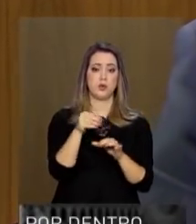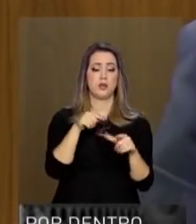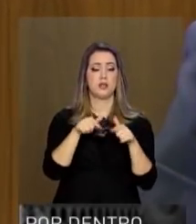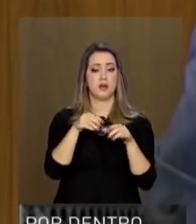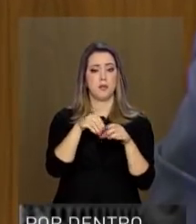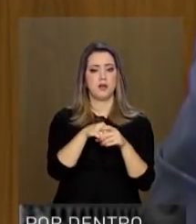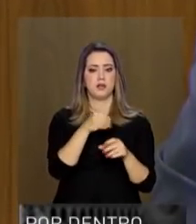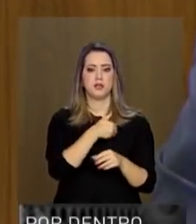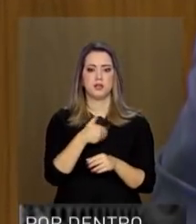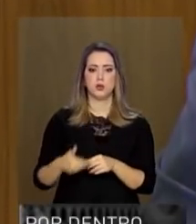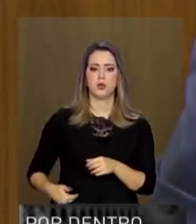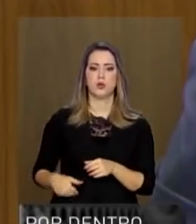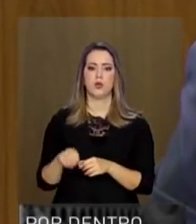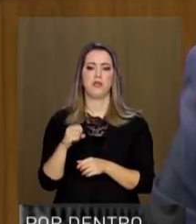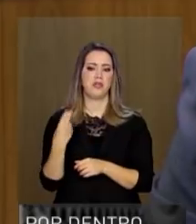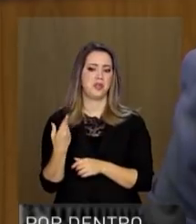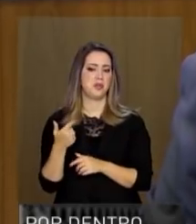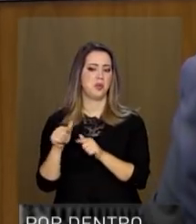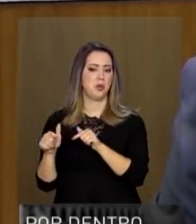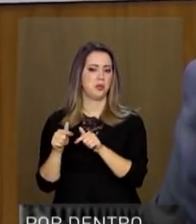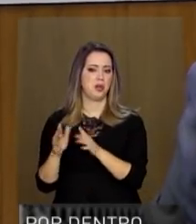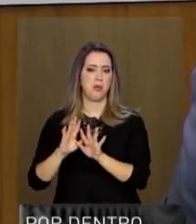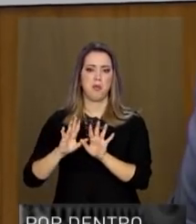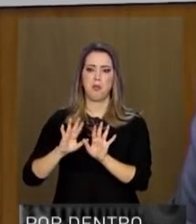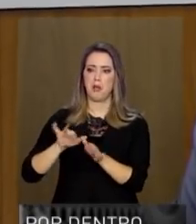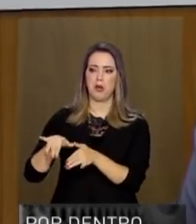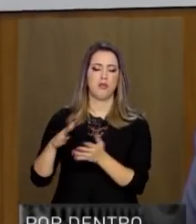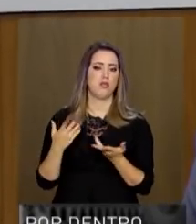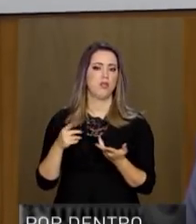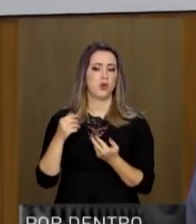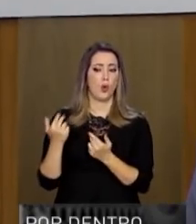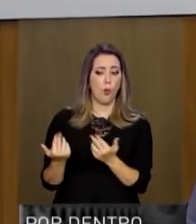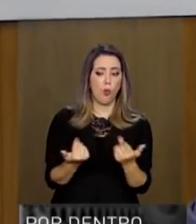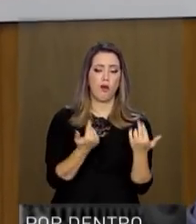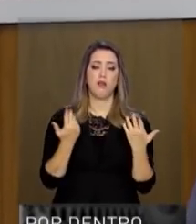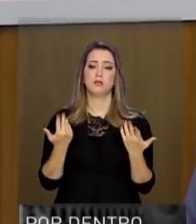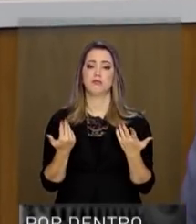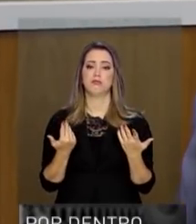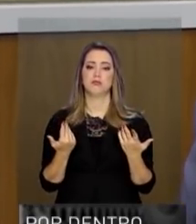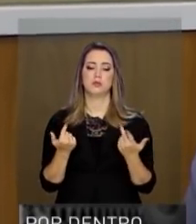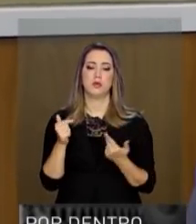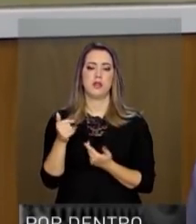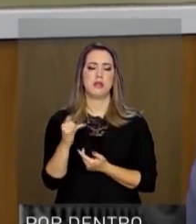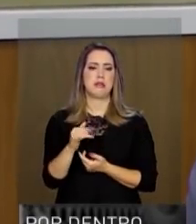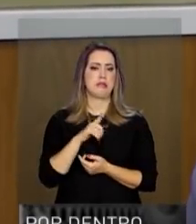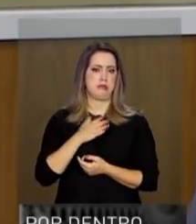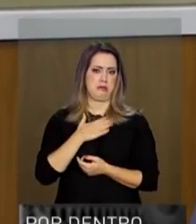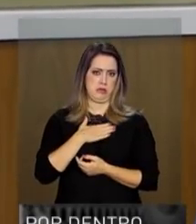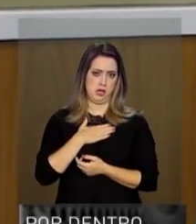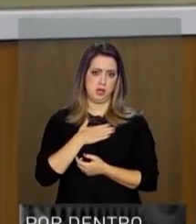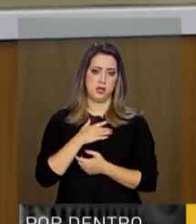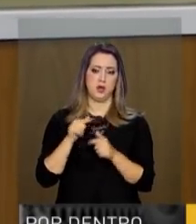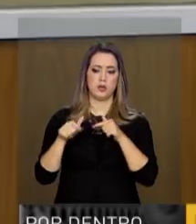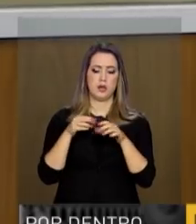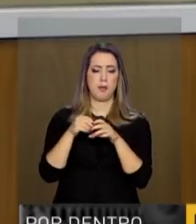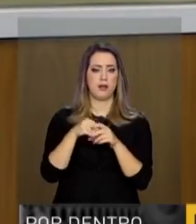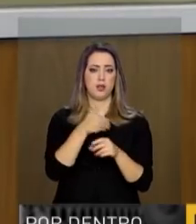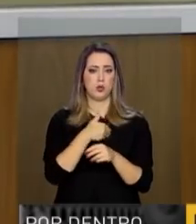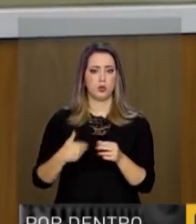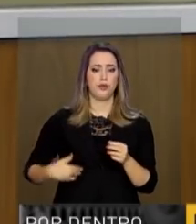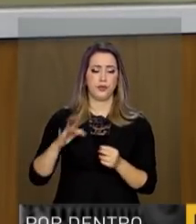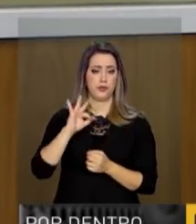pública ou não é servidora pública, o tratamento fica igual, né? Então, se eu sou um servidor público da União, um servidor